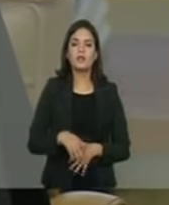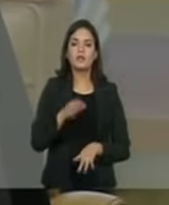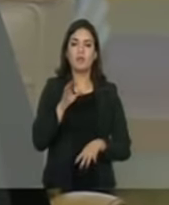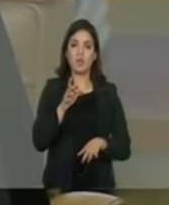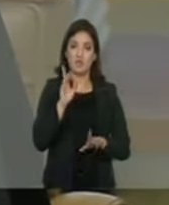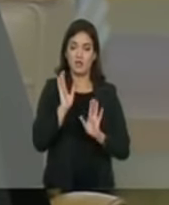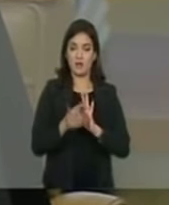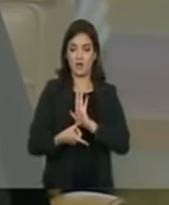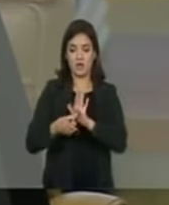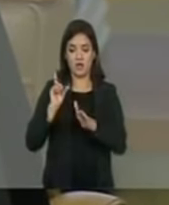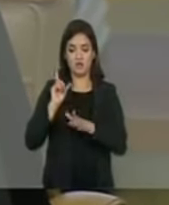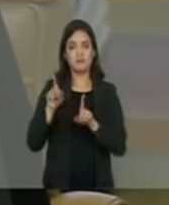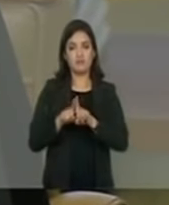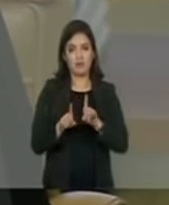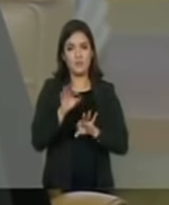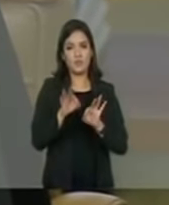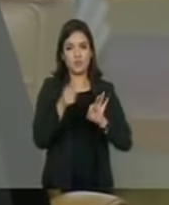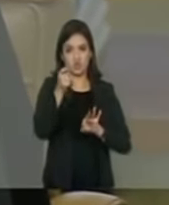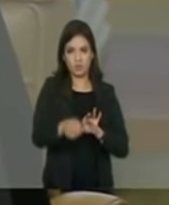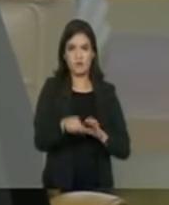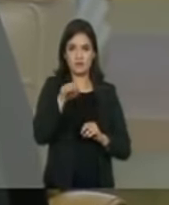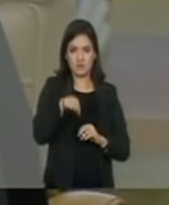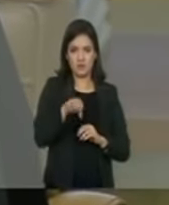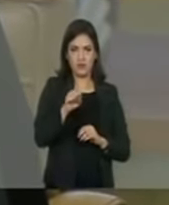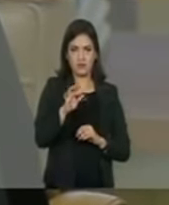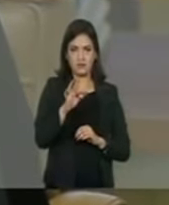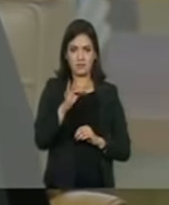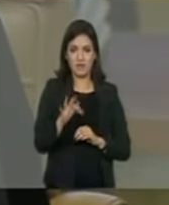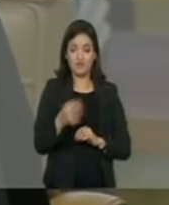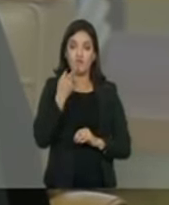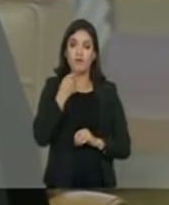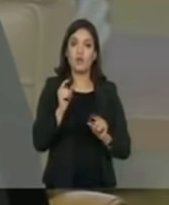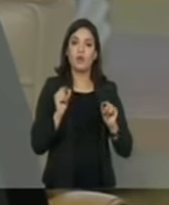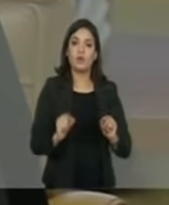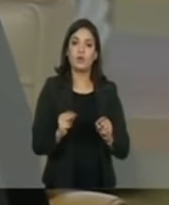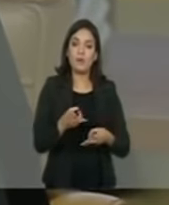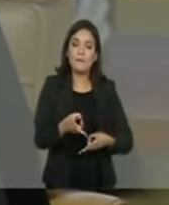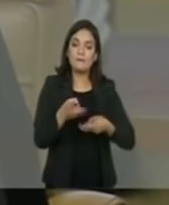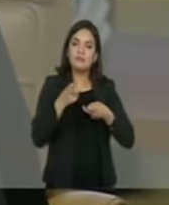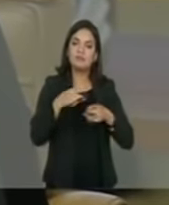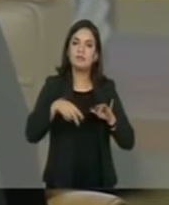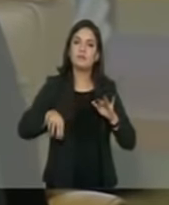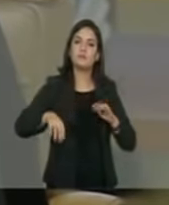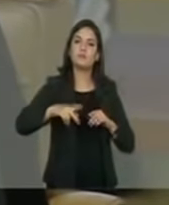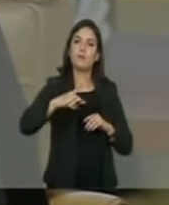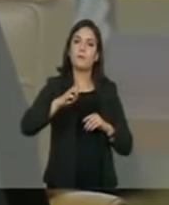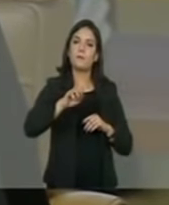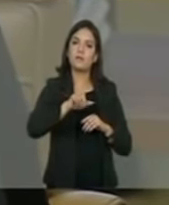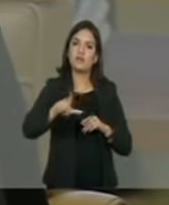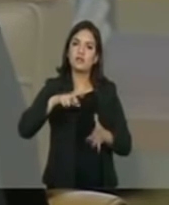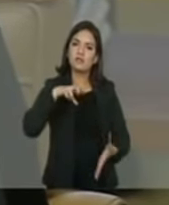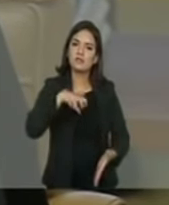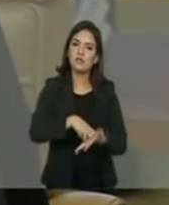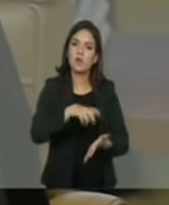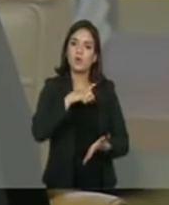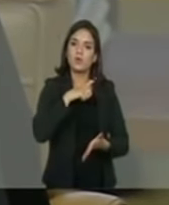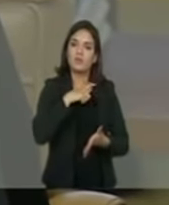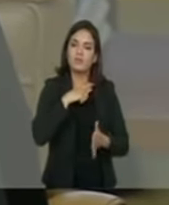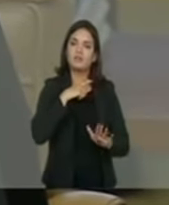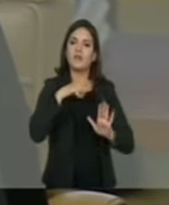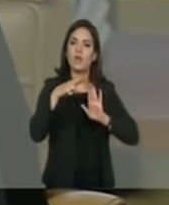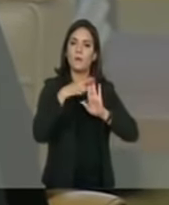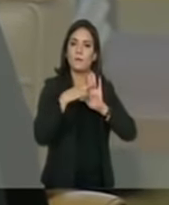tribunal federal no sentido de que a persecução penal que se rege por estritos padrões normativos